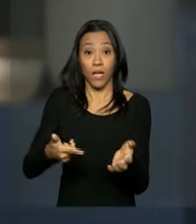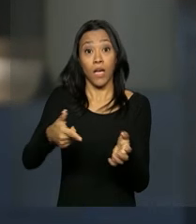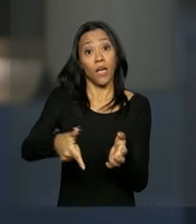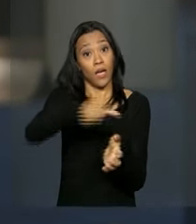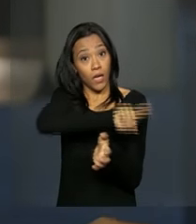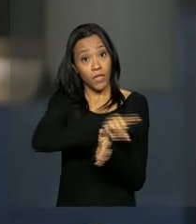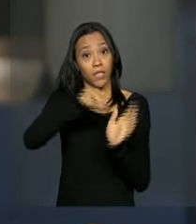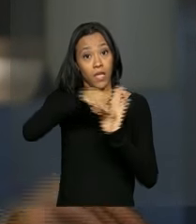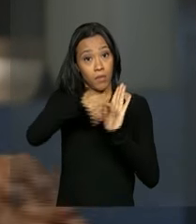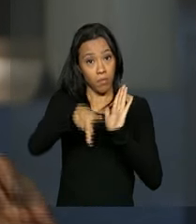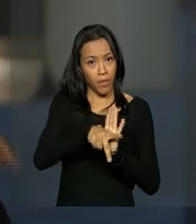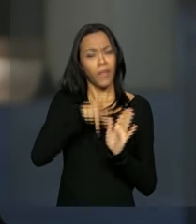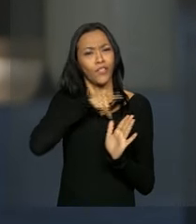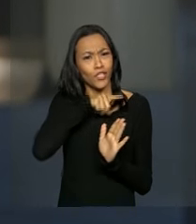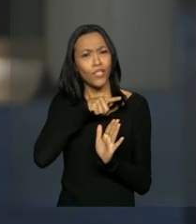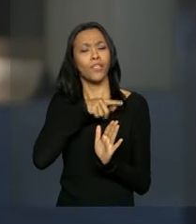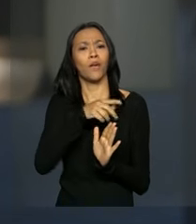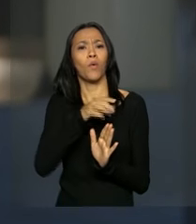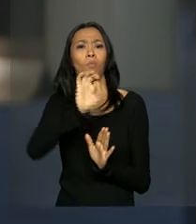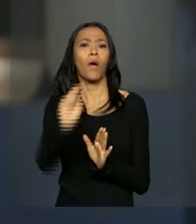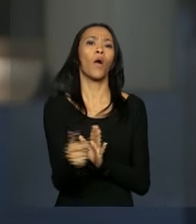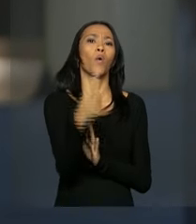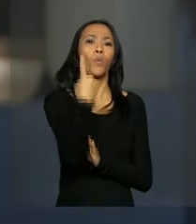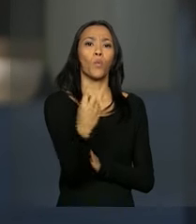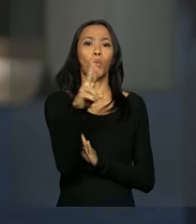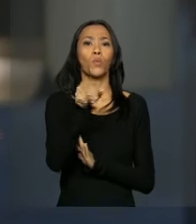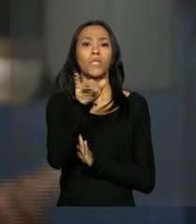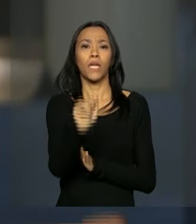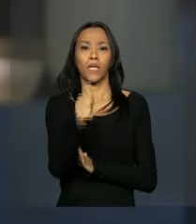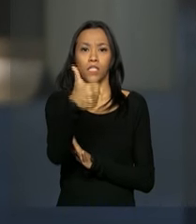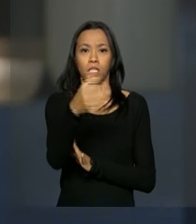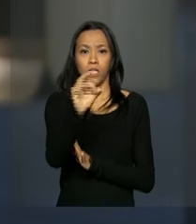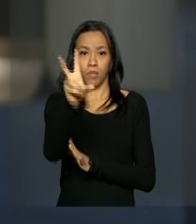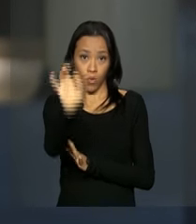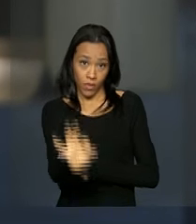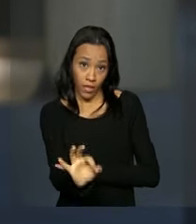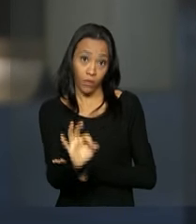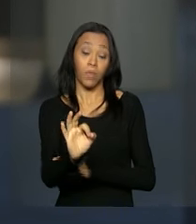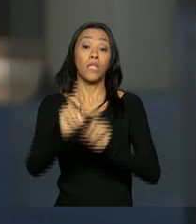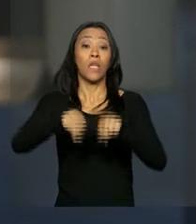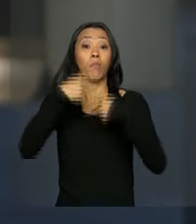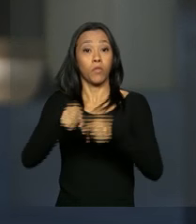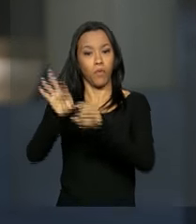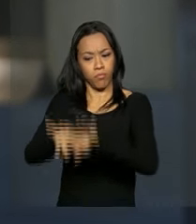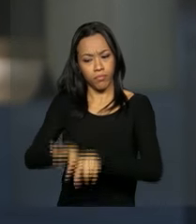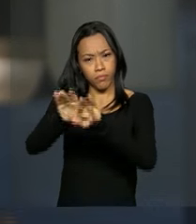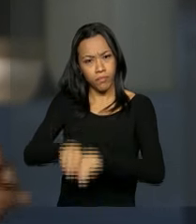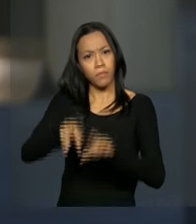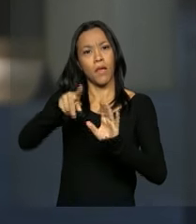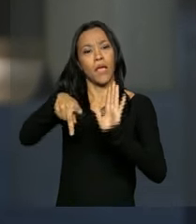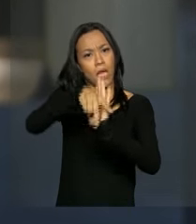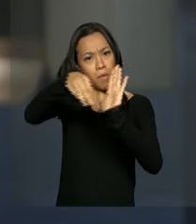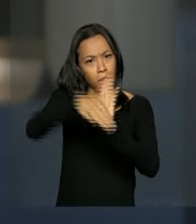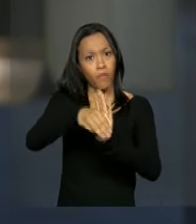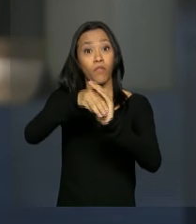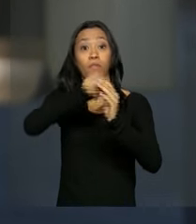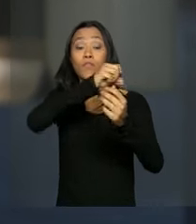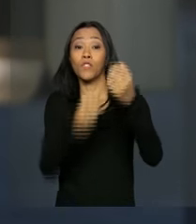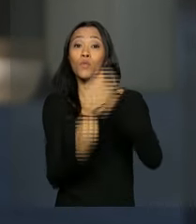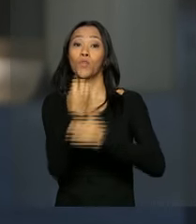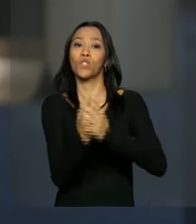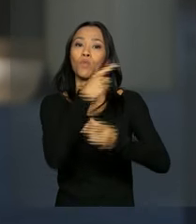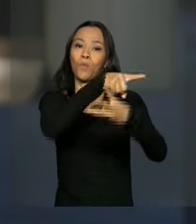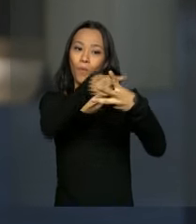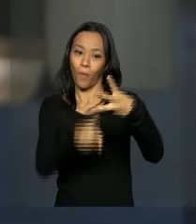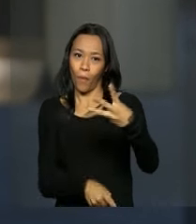Provisória existia uma alíquota única de 15% com a edição da Medida Provisória foram criadas quatro alíquotas